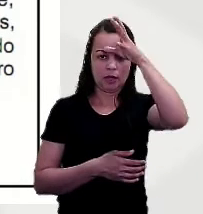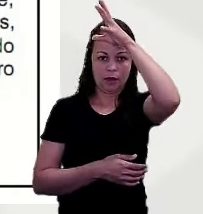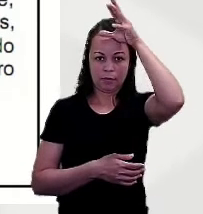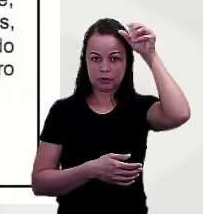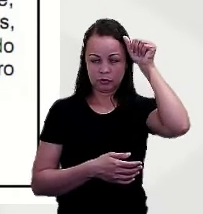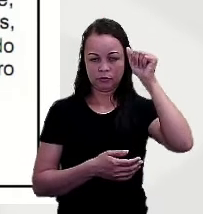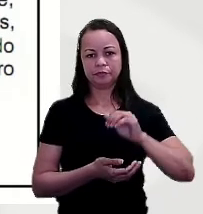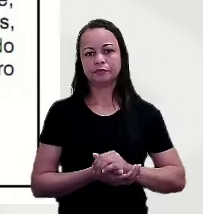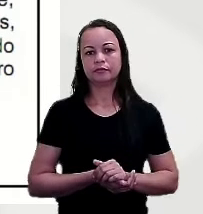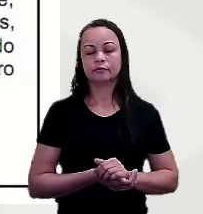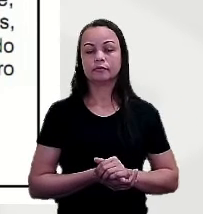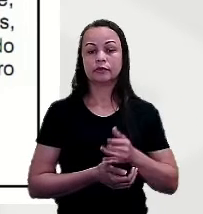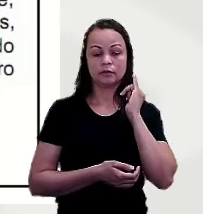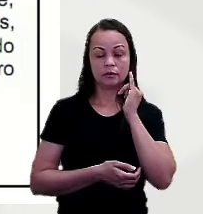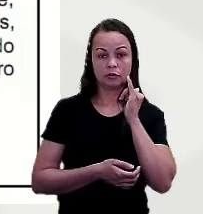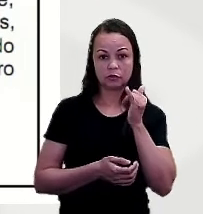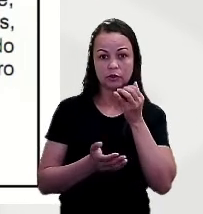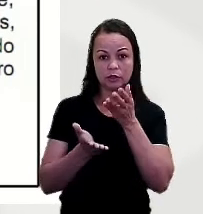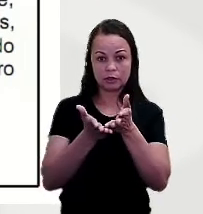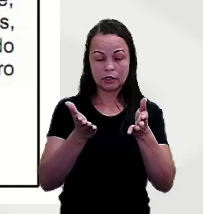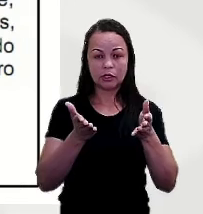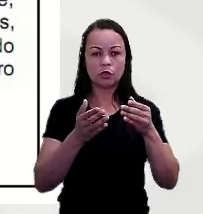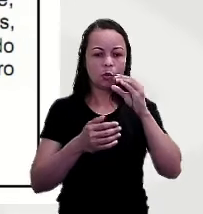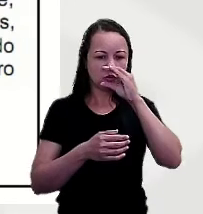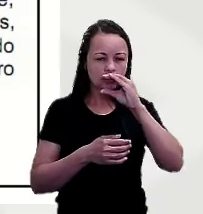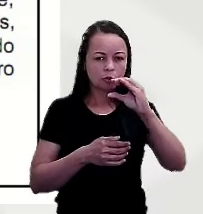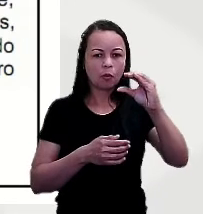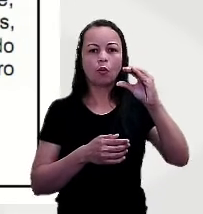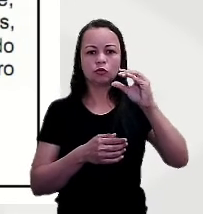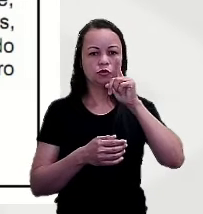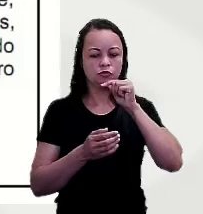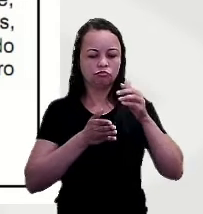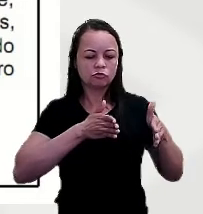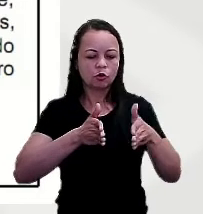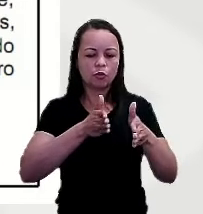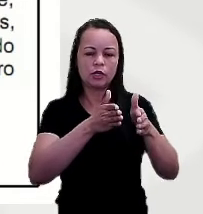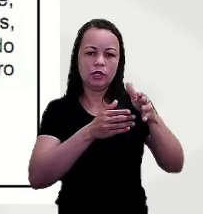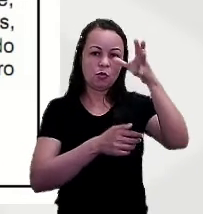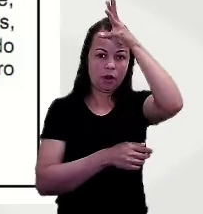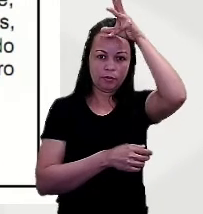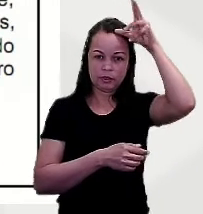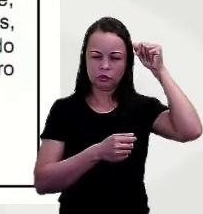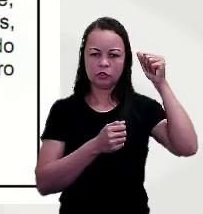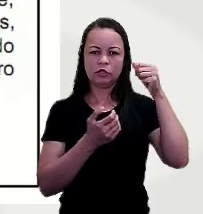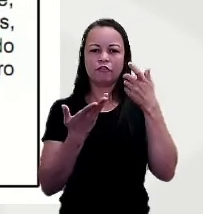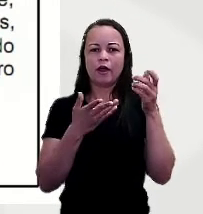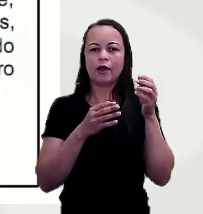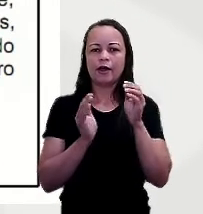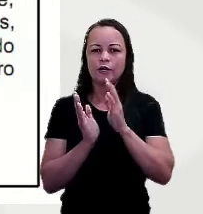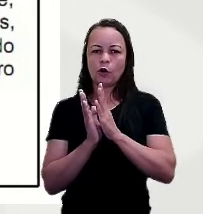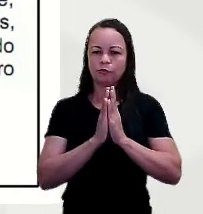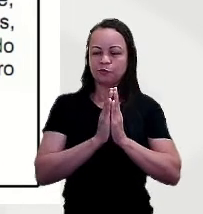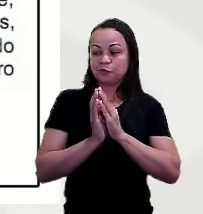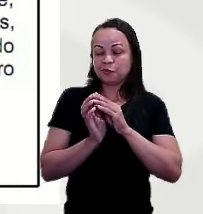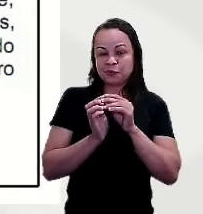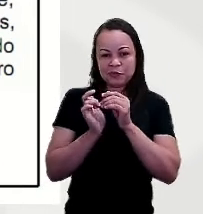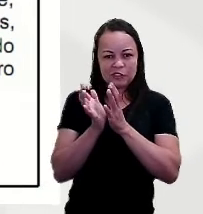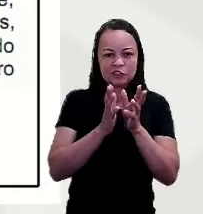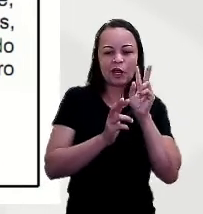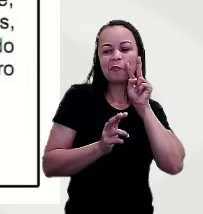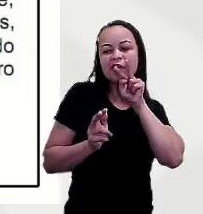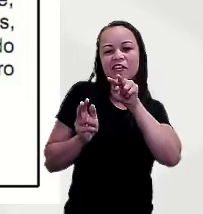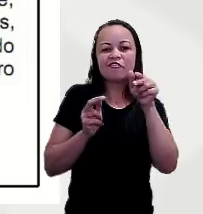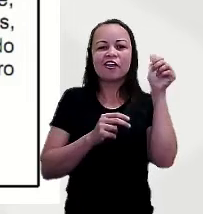a lenda diz que os botos do rio Amazonas fazem charme para as moças que vivem em vilas